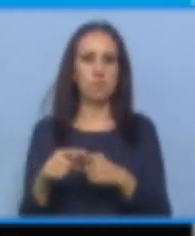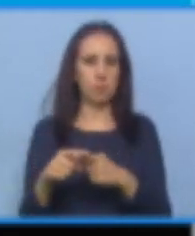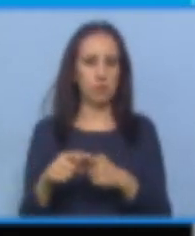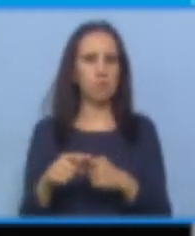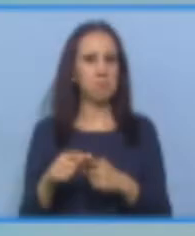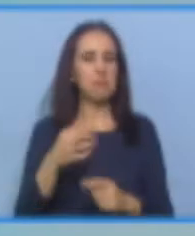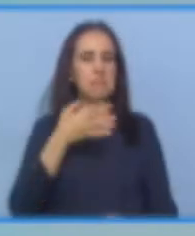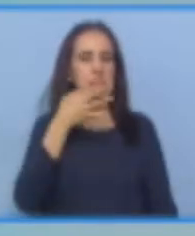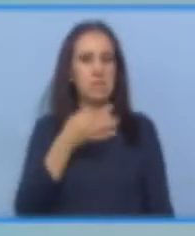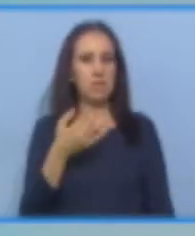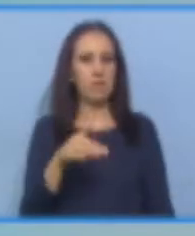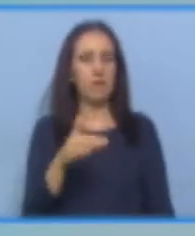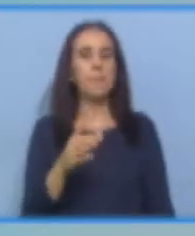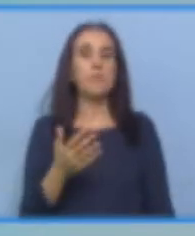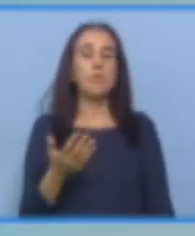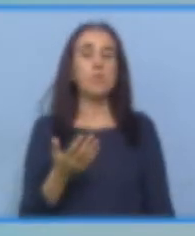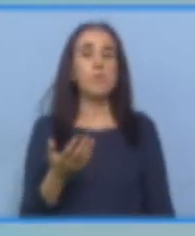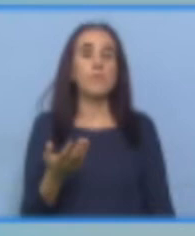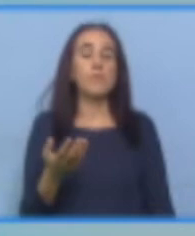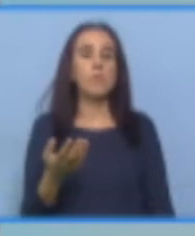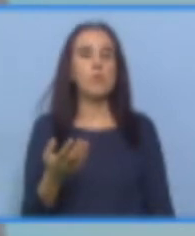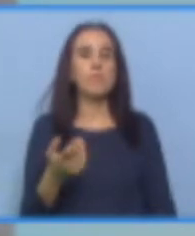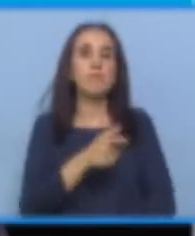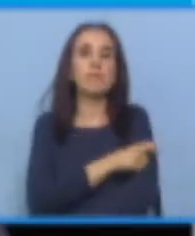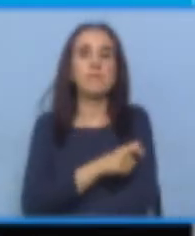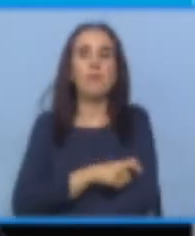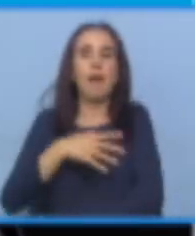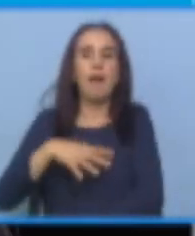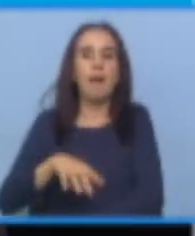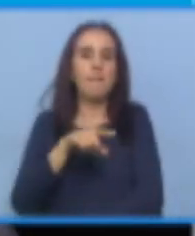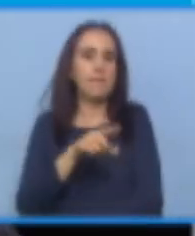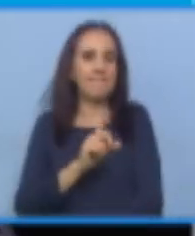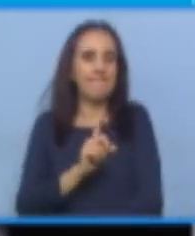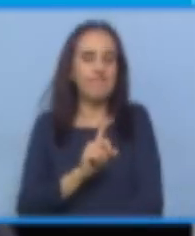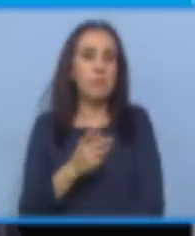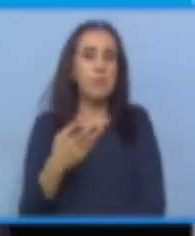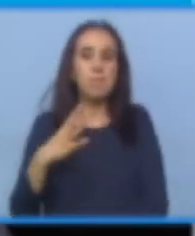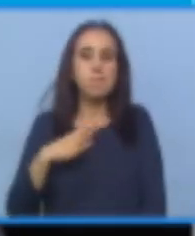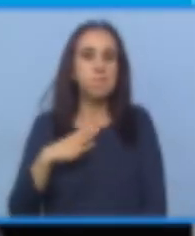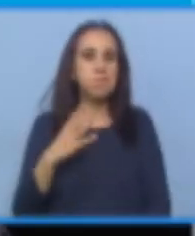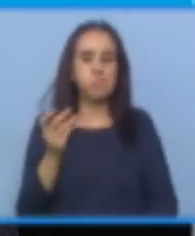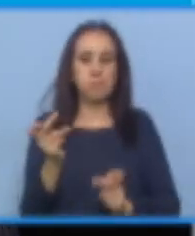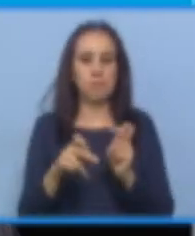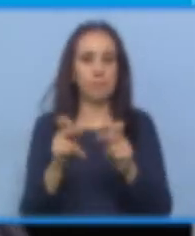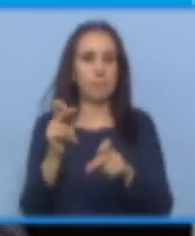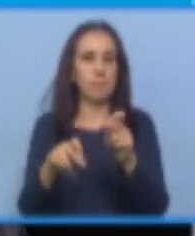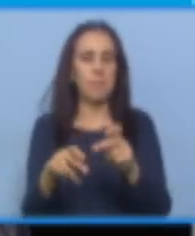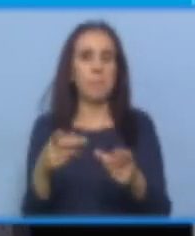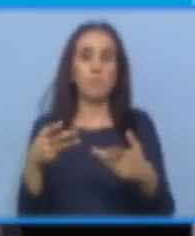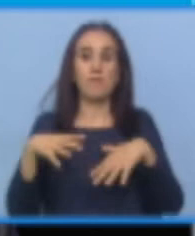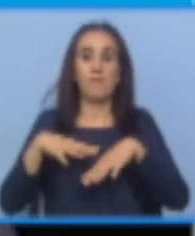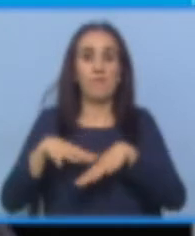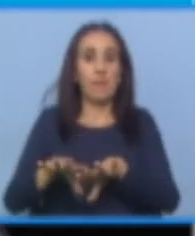Portanto, estou certo que vai ser... Não é a representação desejável, não é? Mas há circunstâncias várias de